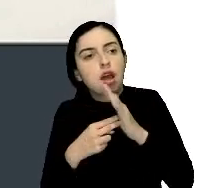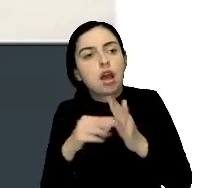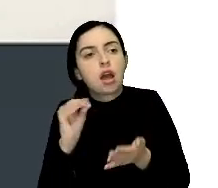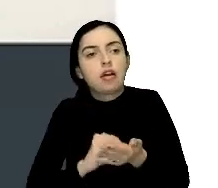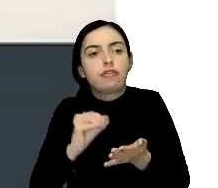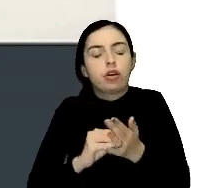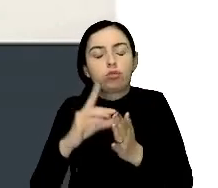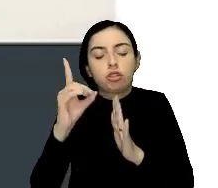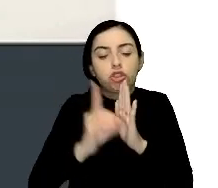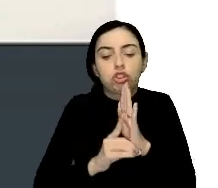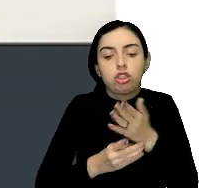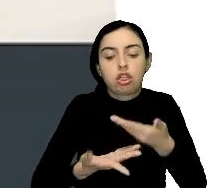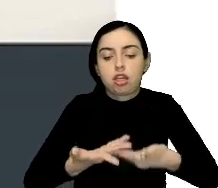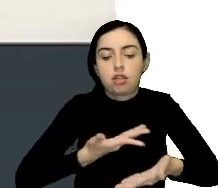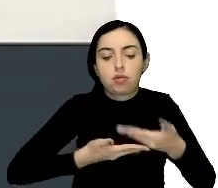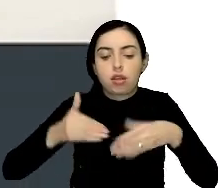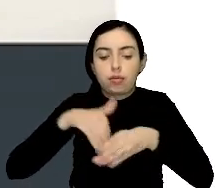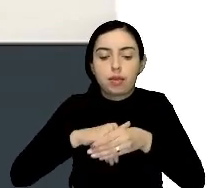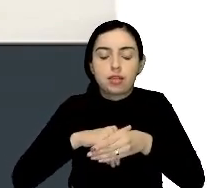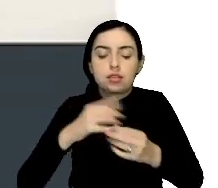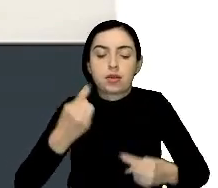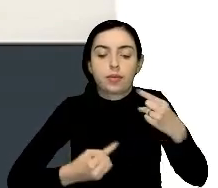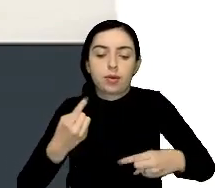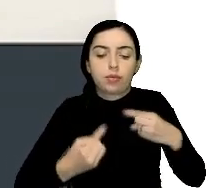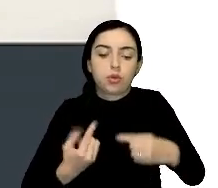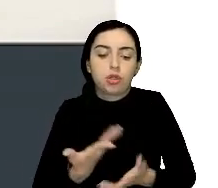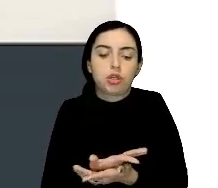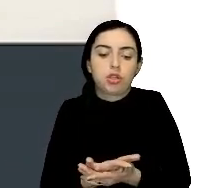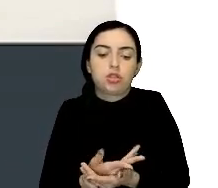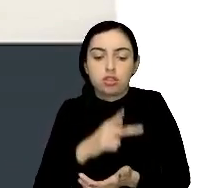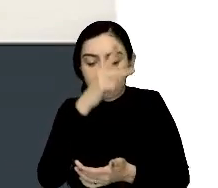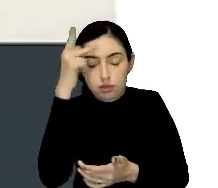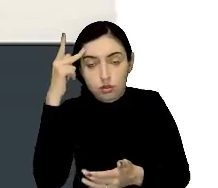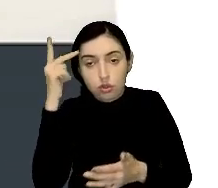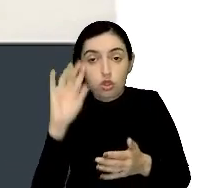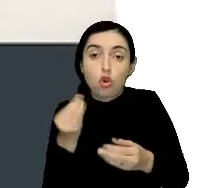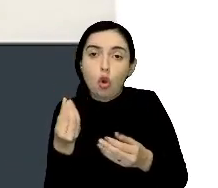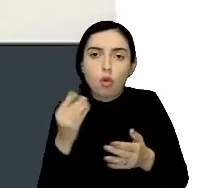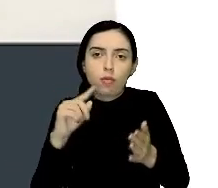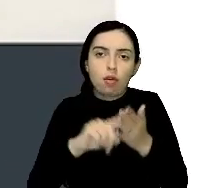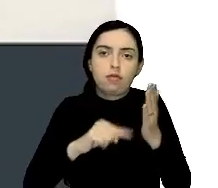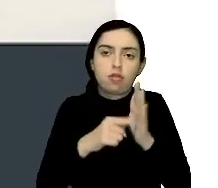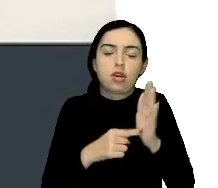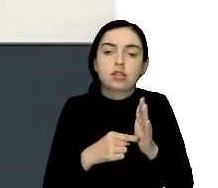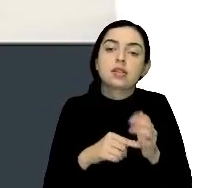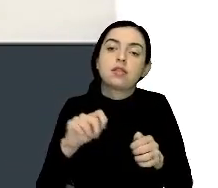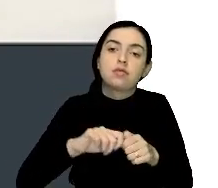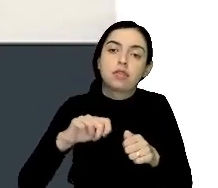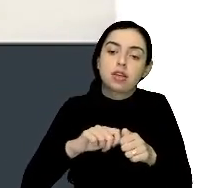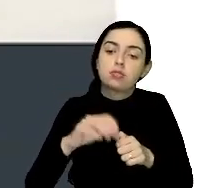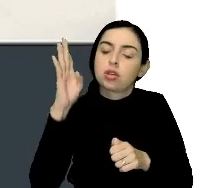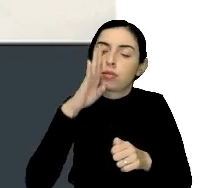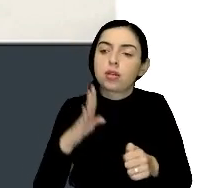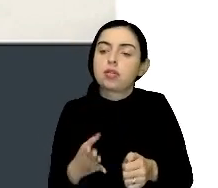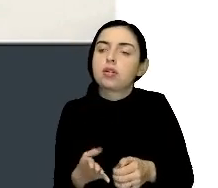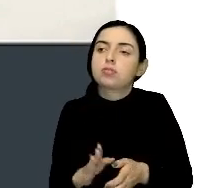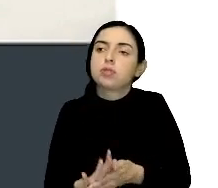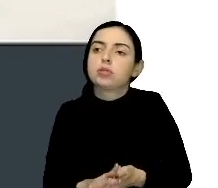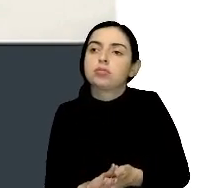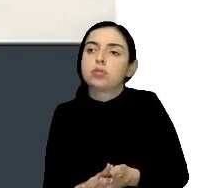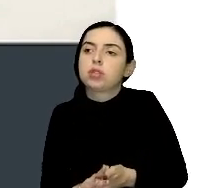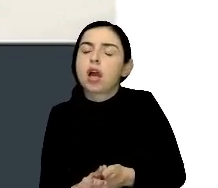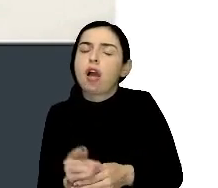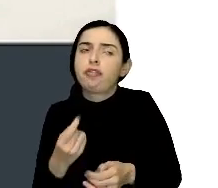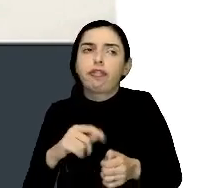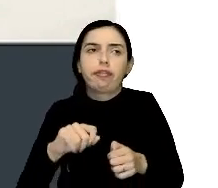de participação política de determinadas pessoas como uma violação, e a gente tem isso feito no Brasil. Mas foi feito pelo Poder Constituinte